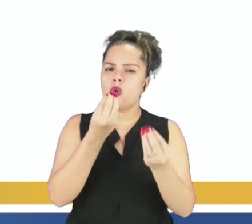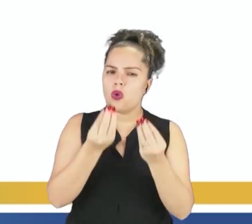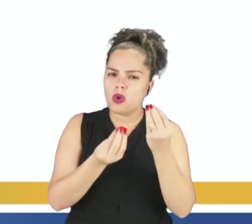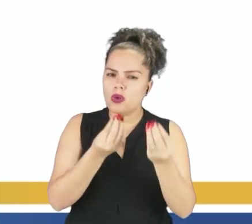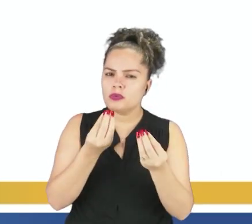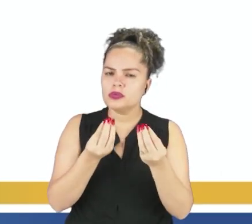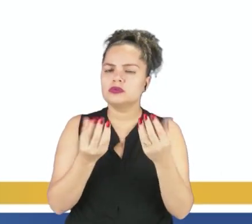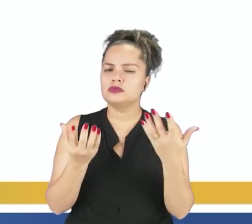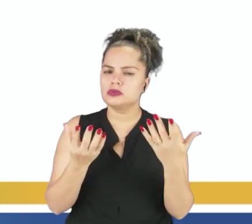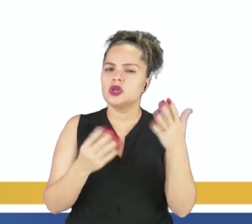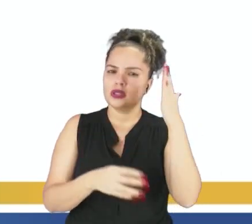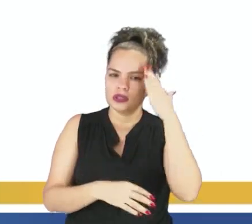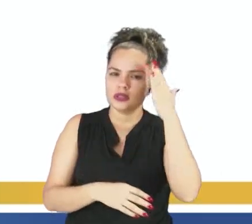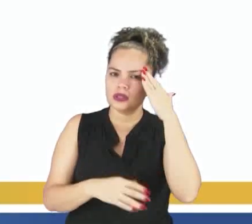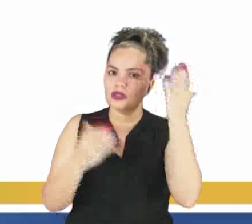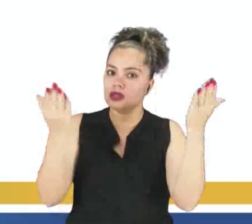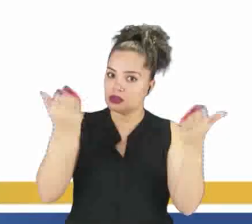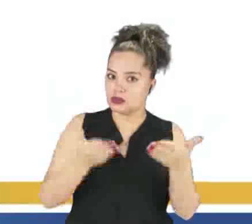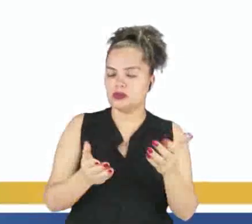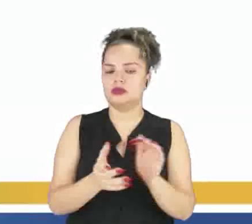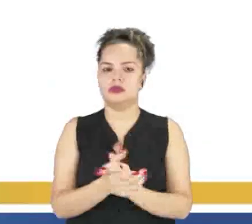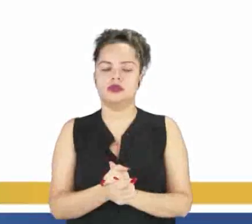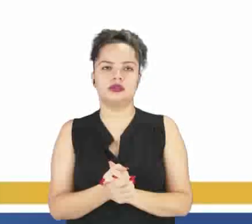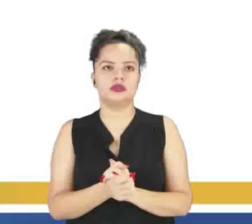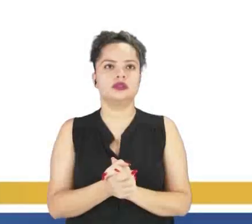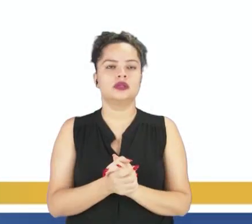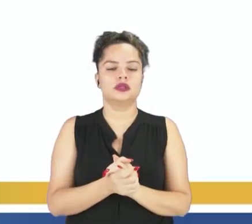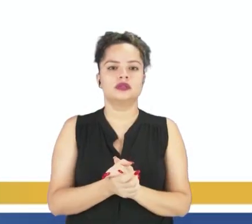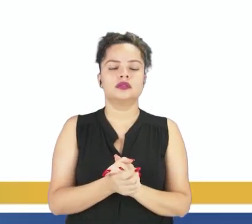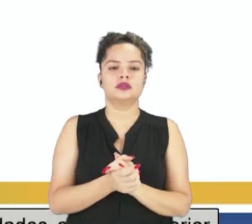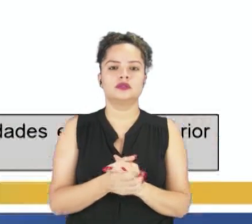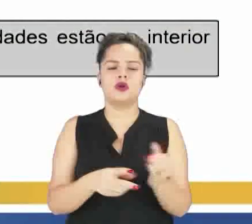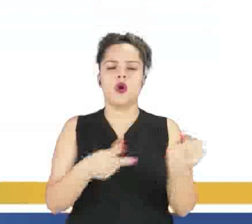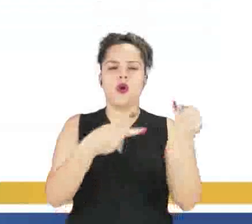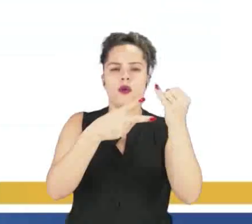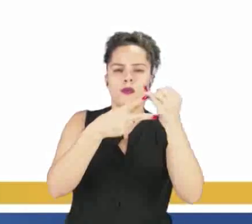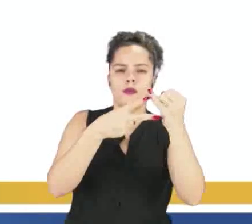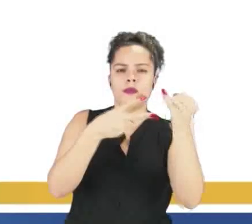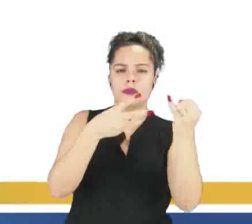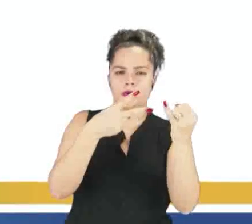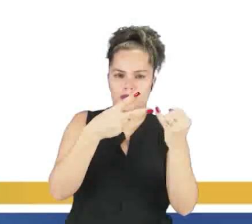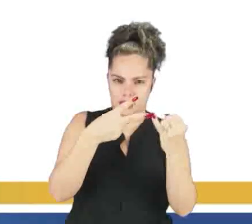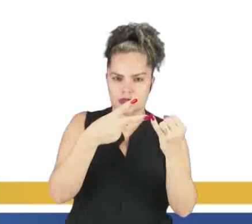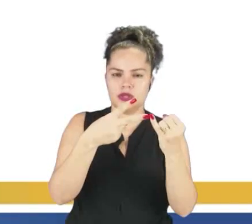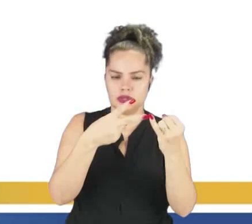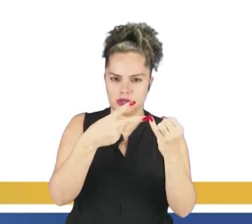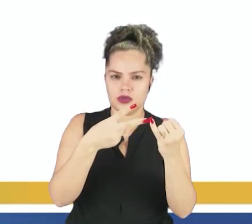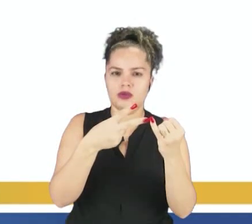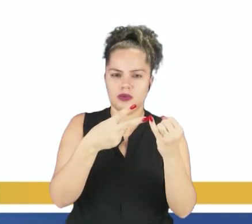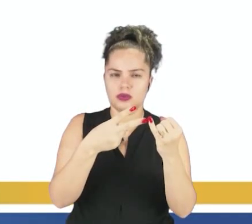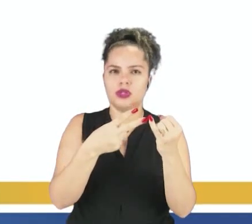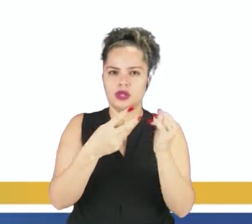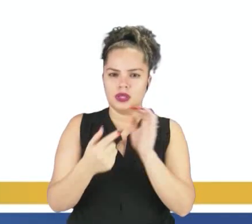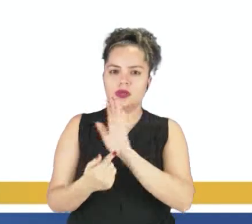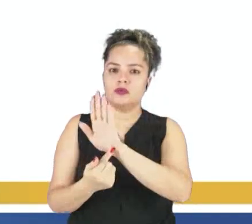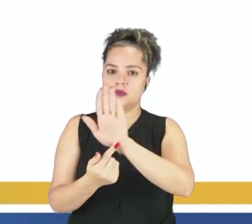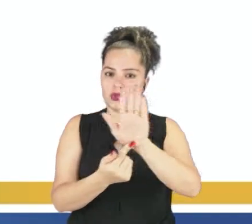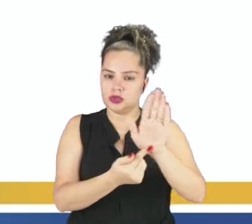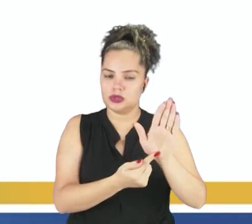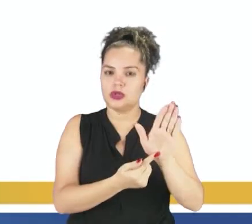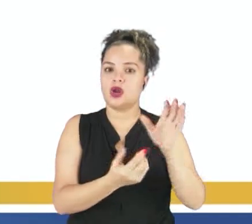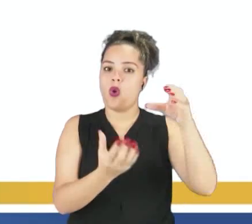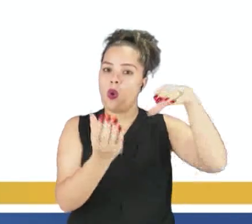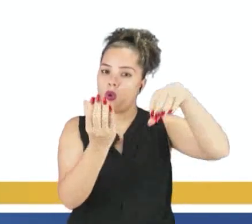um e quando é outro? Nós vamos ver agora. Então, ó, os polígonos, então, cada polígono a seguir ele é